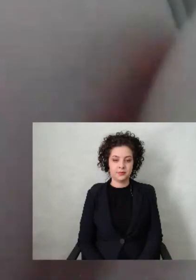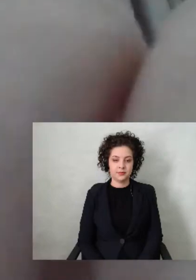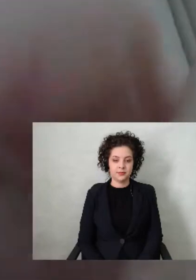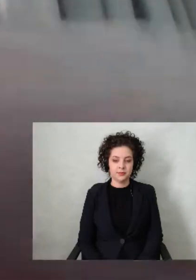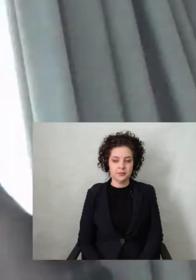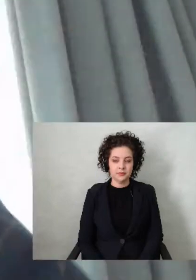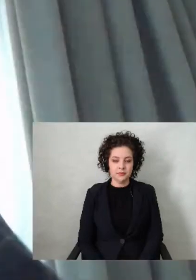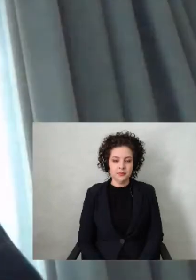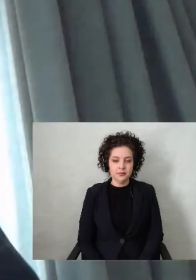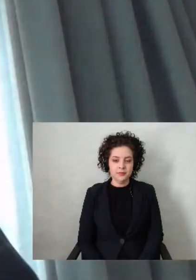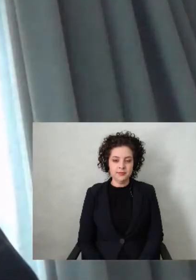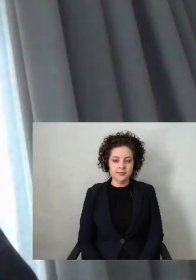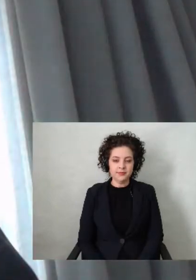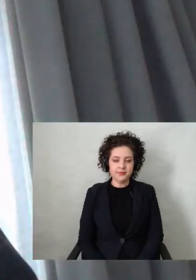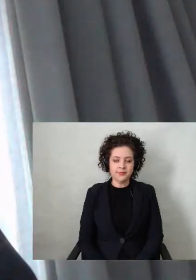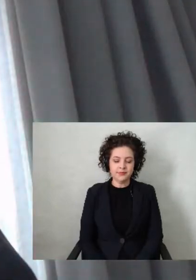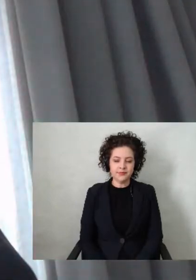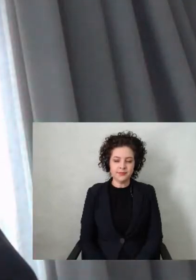deixa eu voltar.